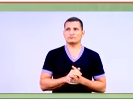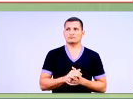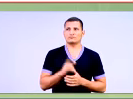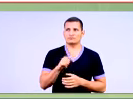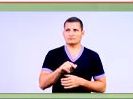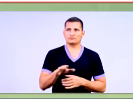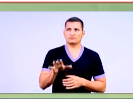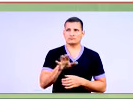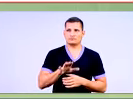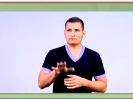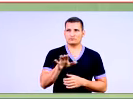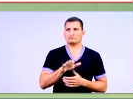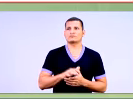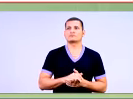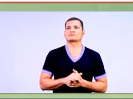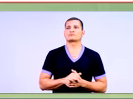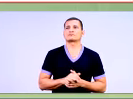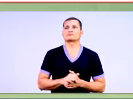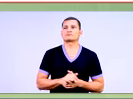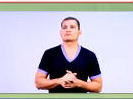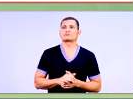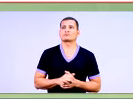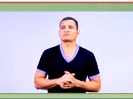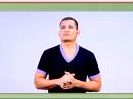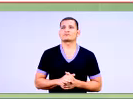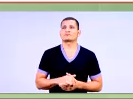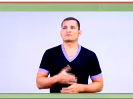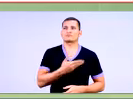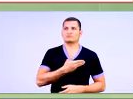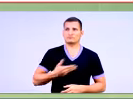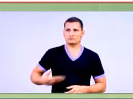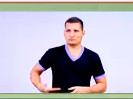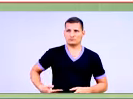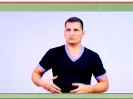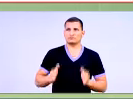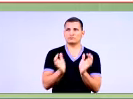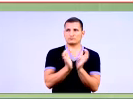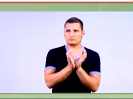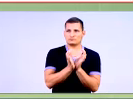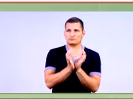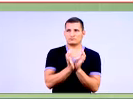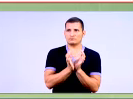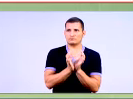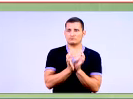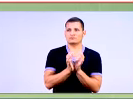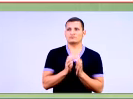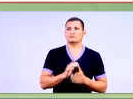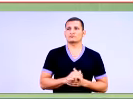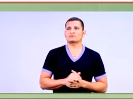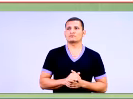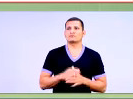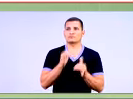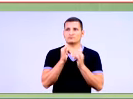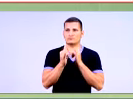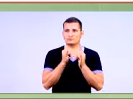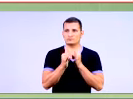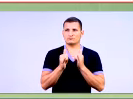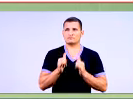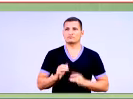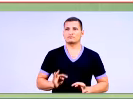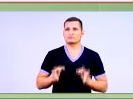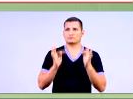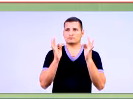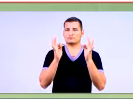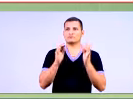da Corporate Governance, governança corporativa voltada para quê? Para Information Technology, né?